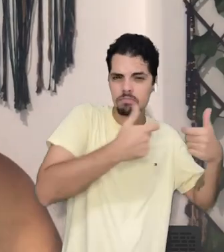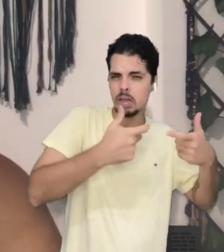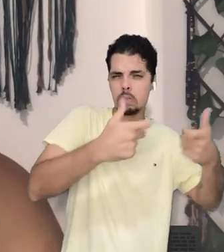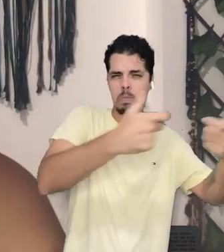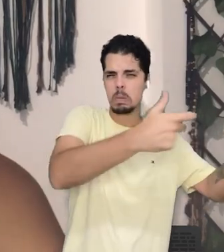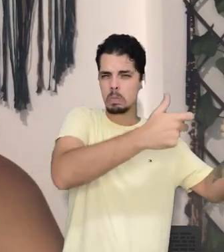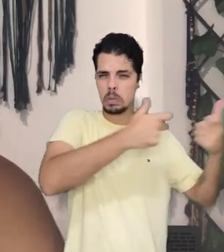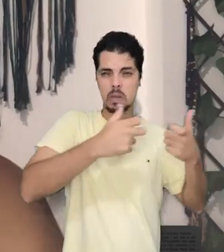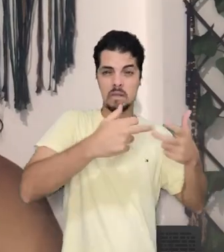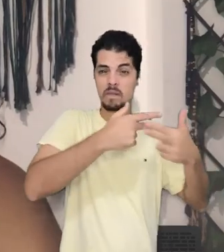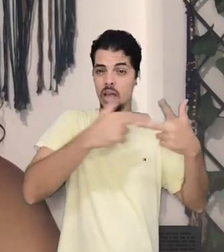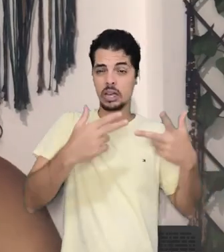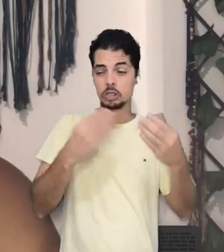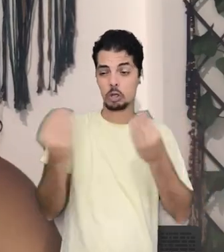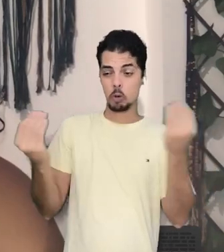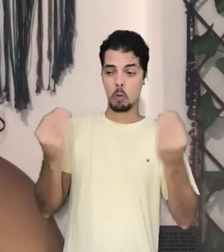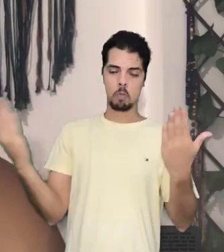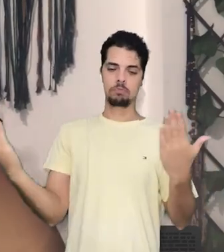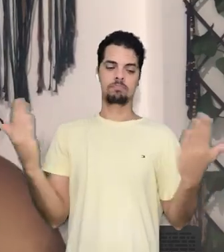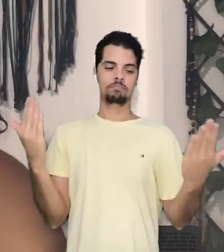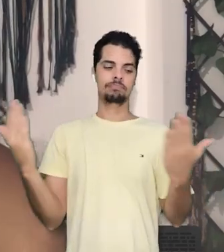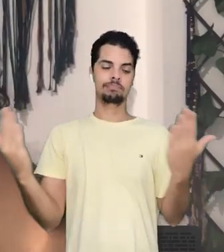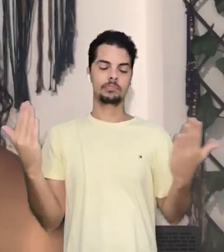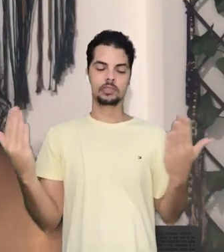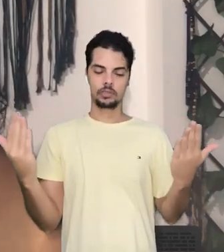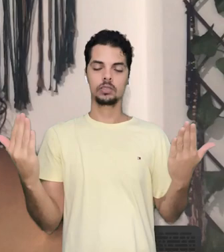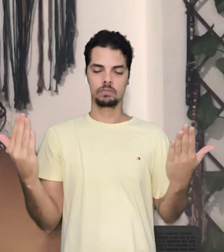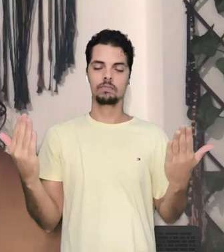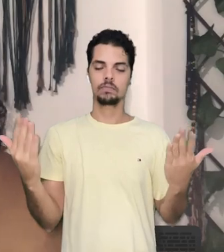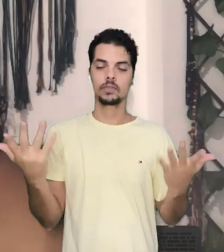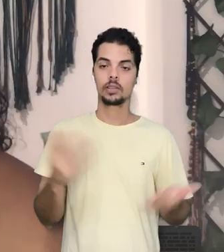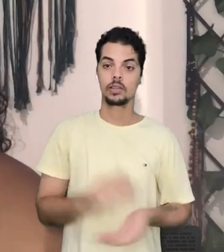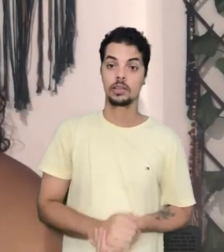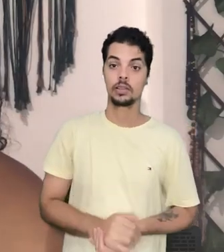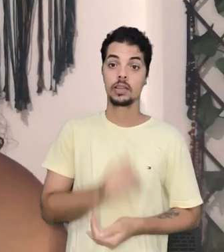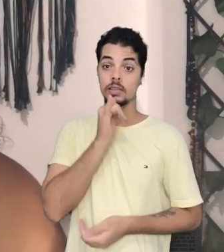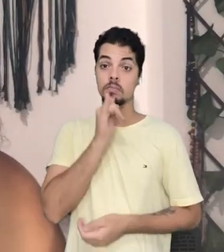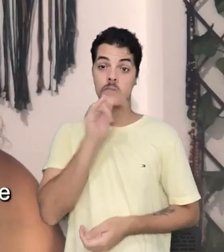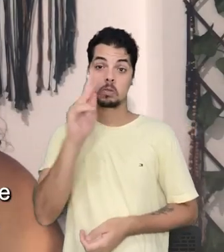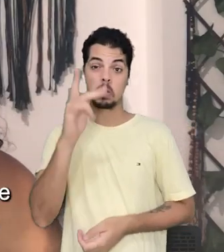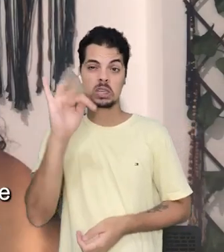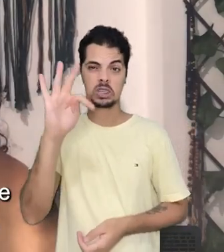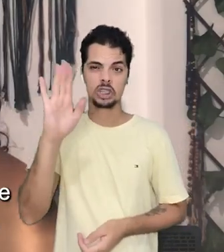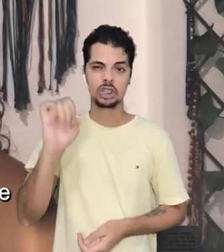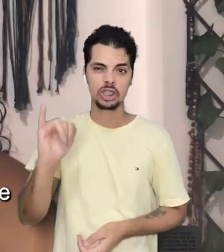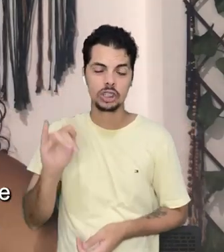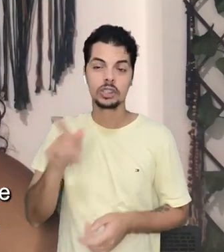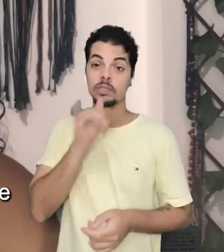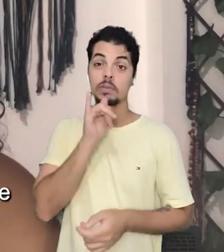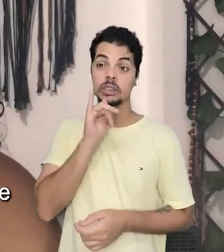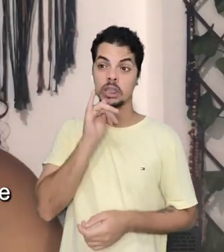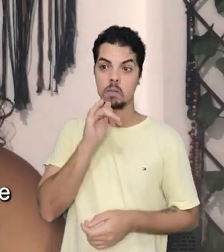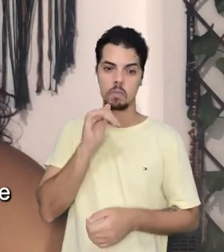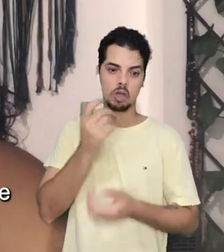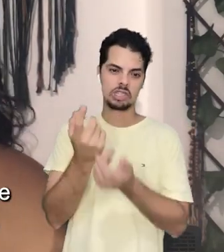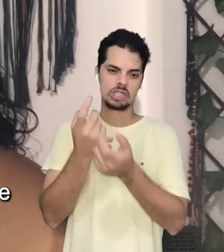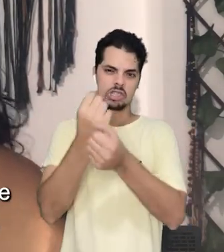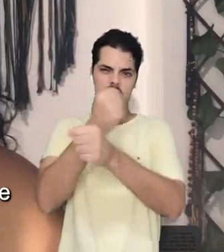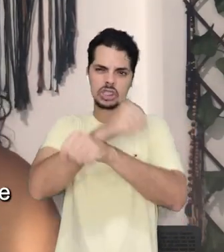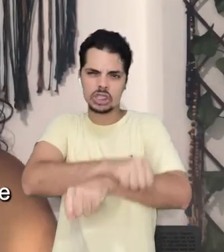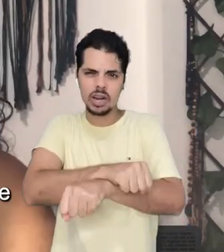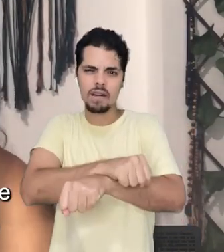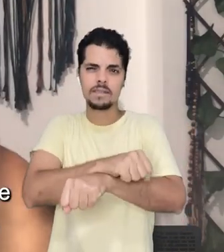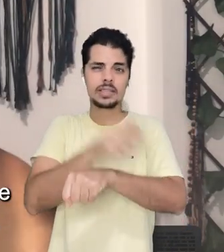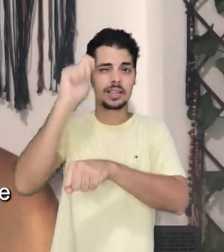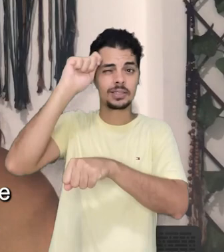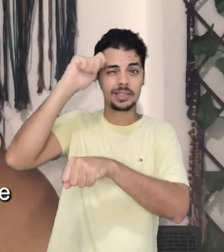o número de pessoas escravizadas do que chegaram no Haiti, por exemplo. Mas o que eu quero mesmo destacar desse material, para